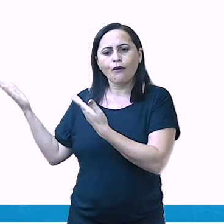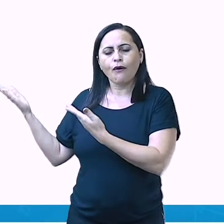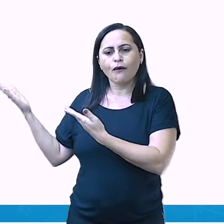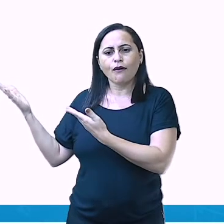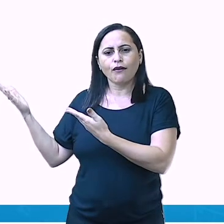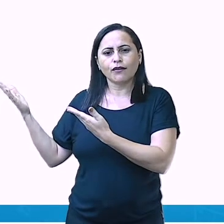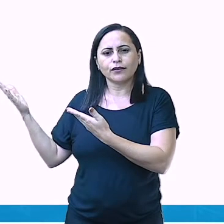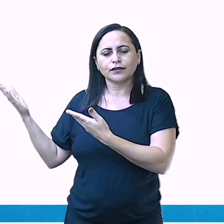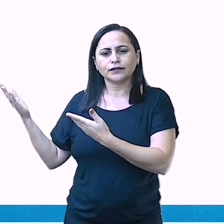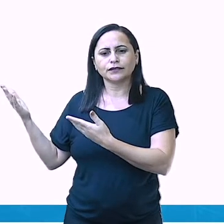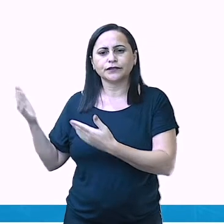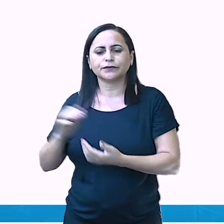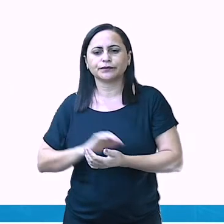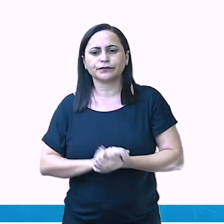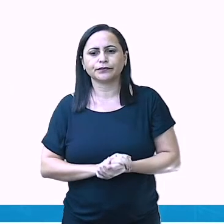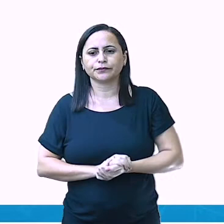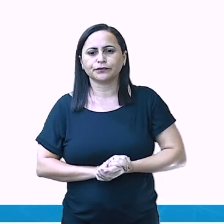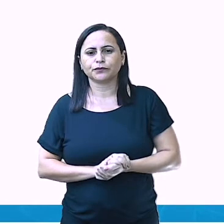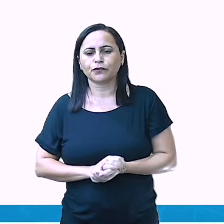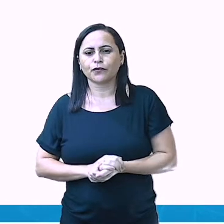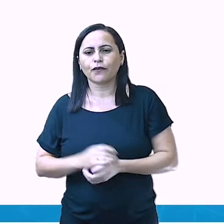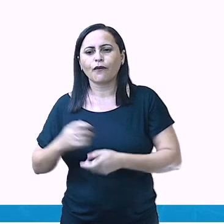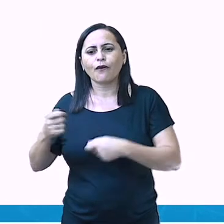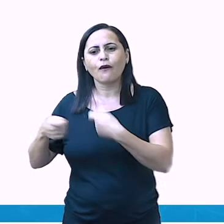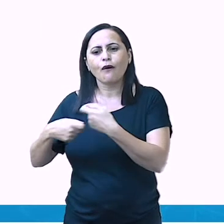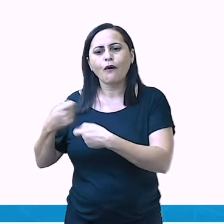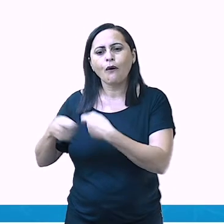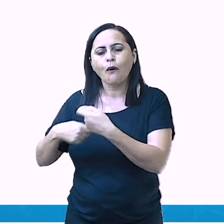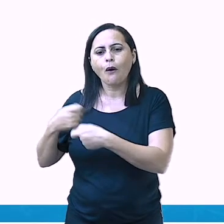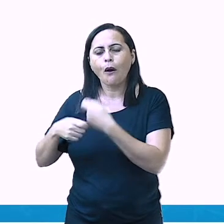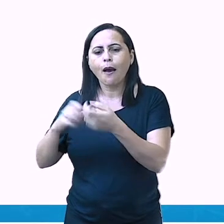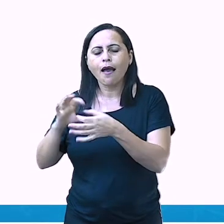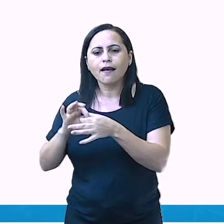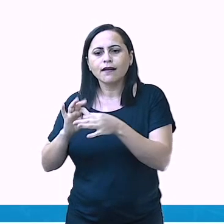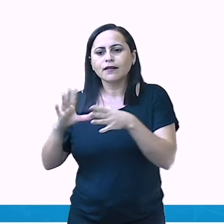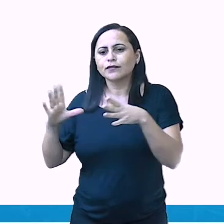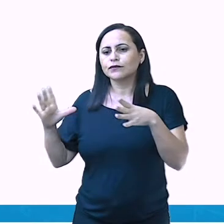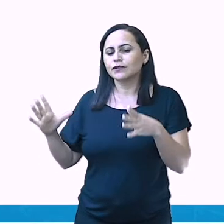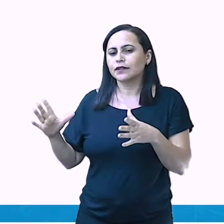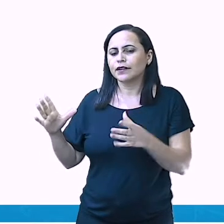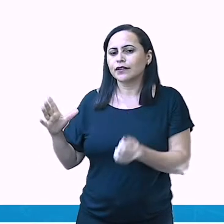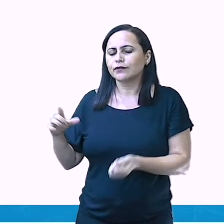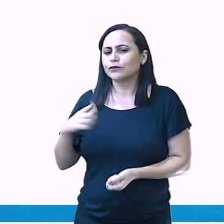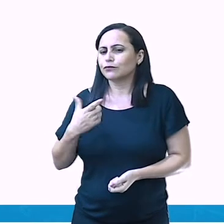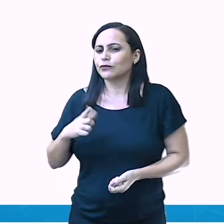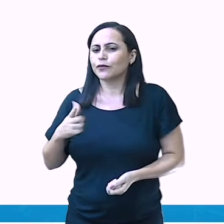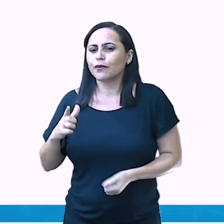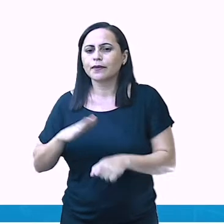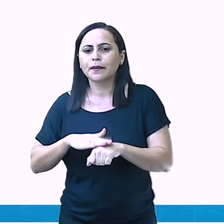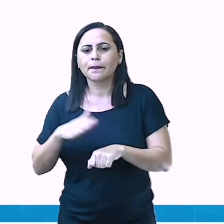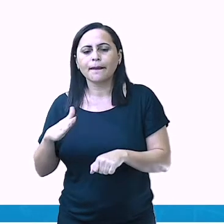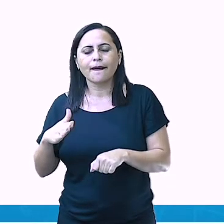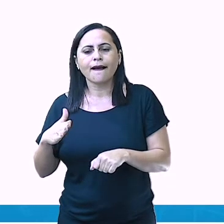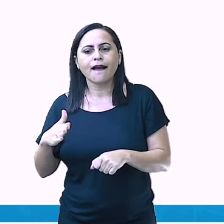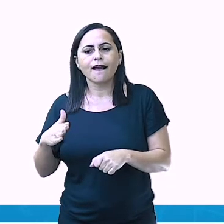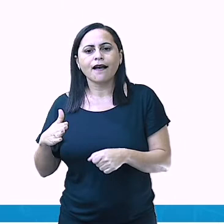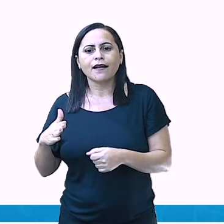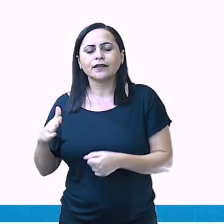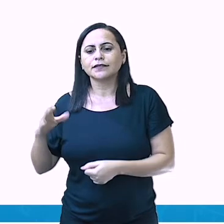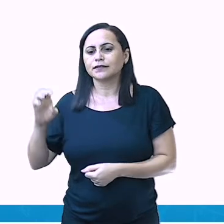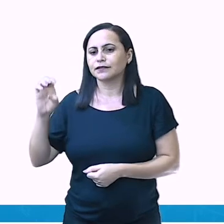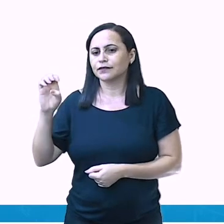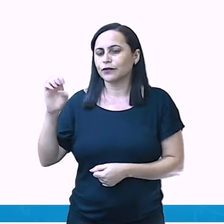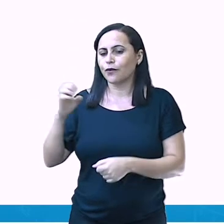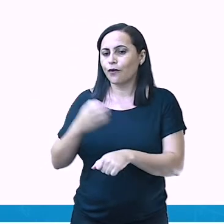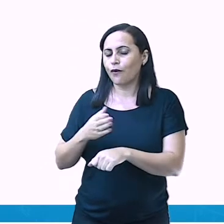então, nesta imagem. Nós temos aqui uma feira livre, aonde não mais tem o quê? As práticas de escambo.